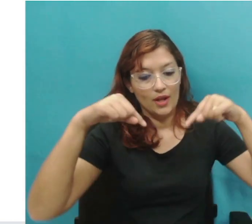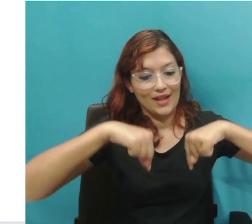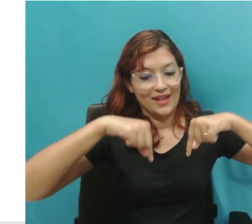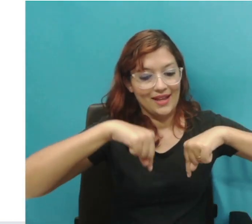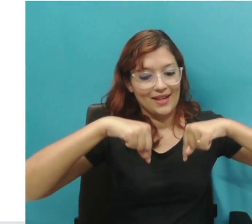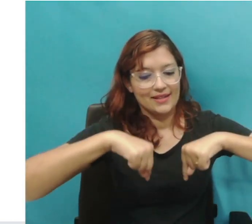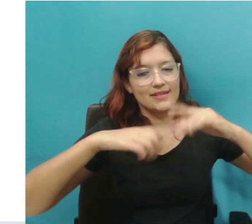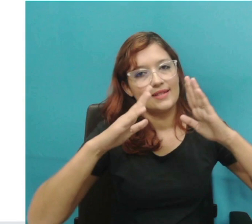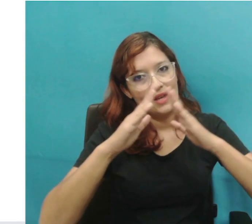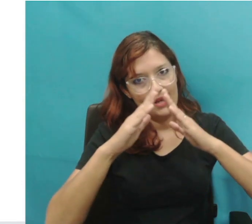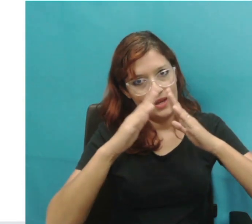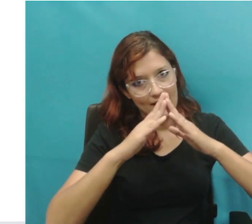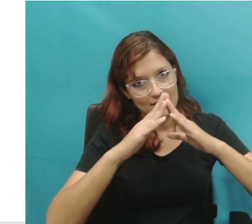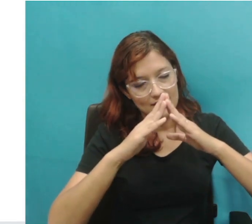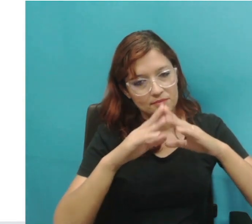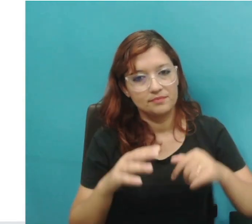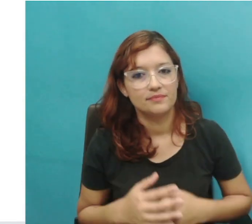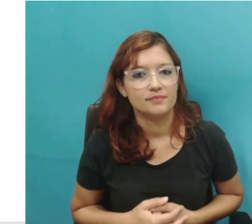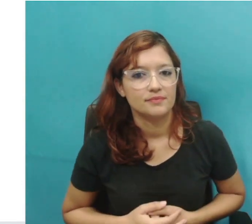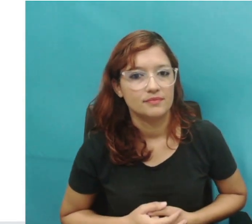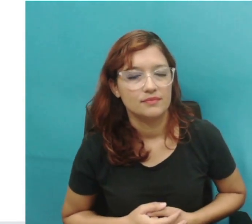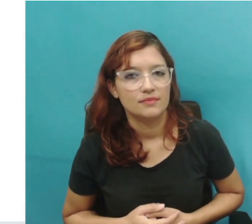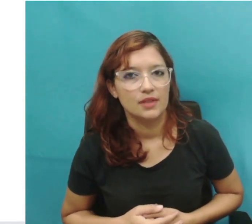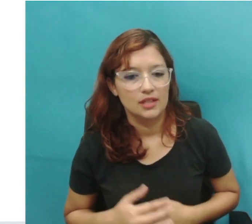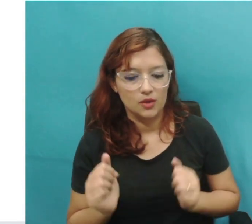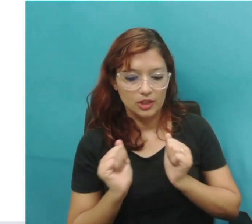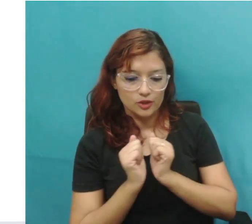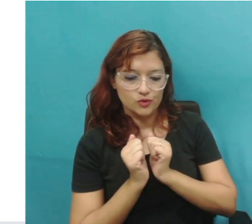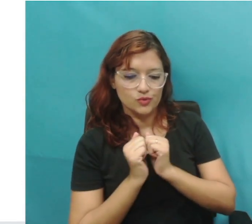Então, eu moro nesta casa.